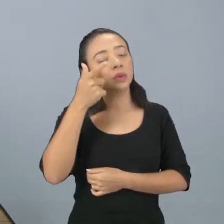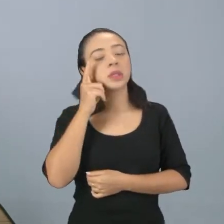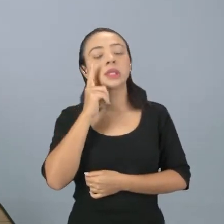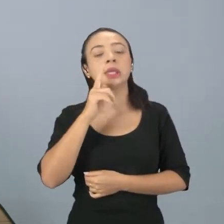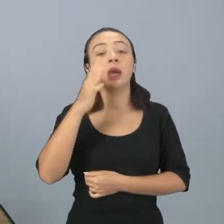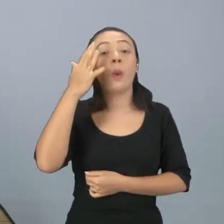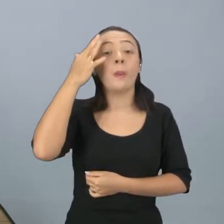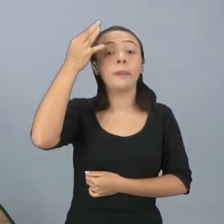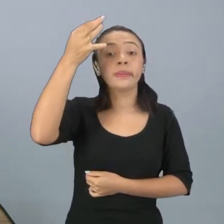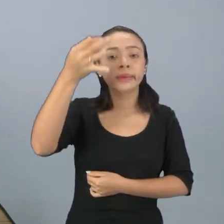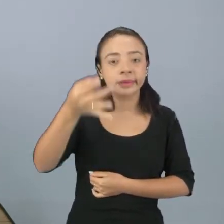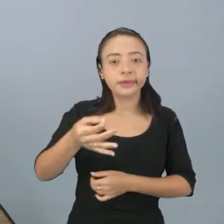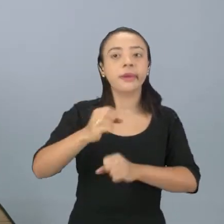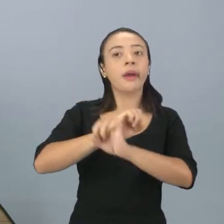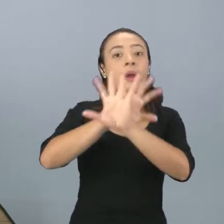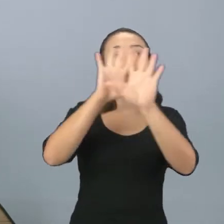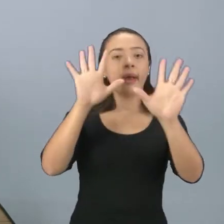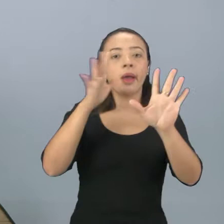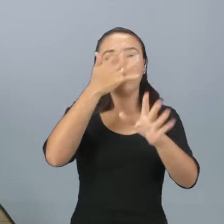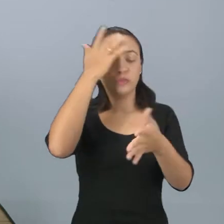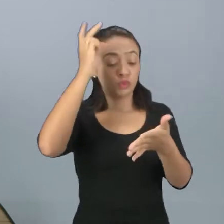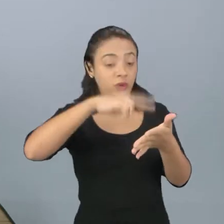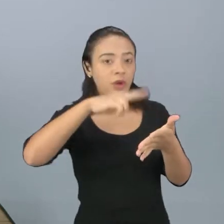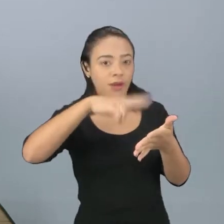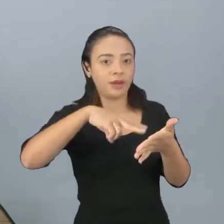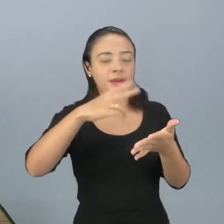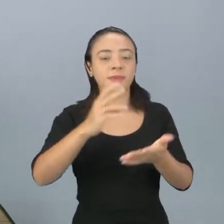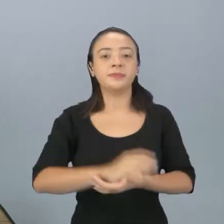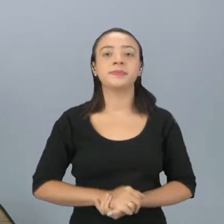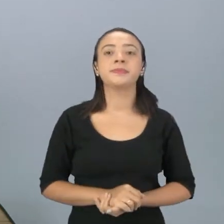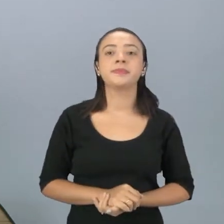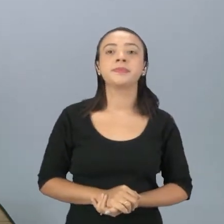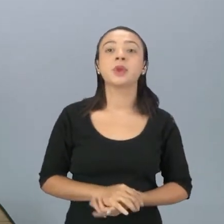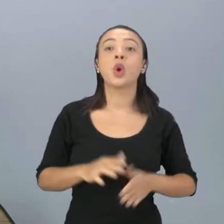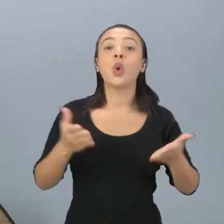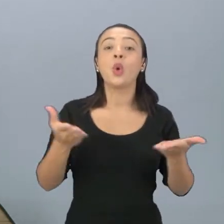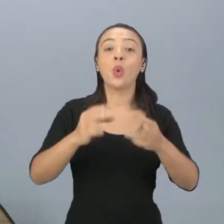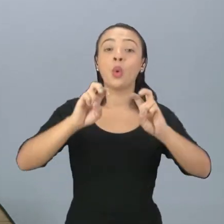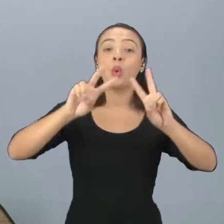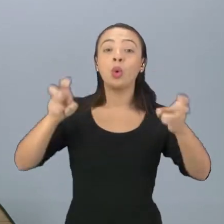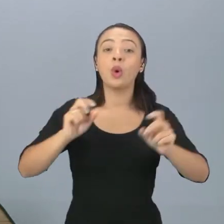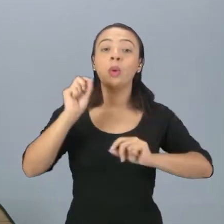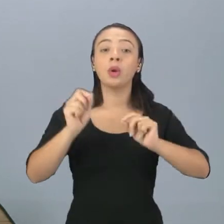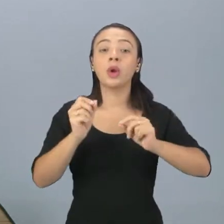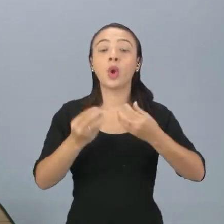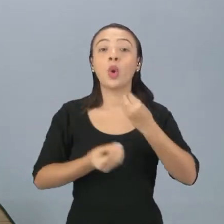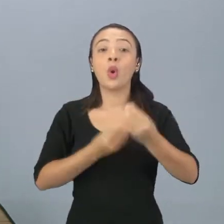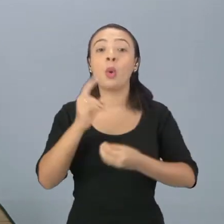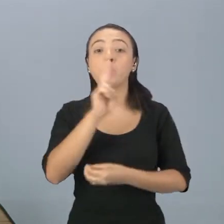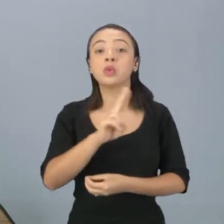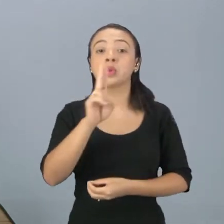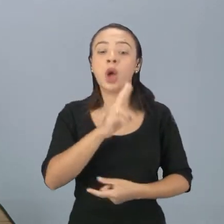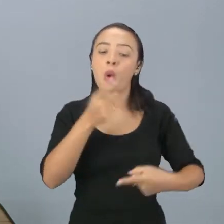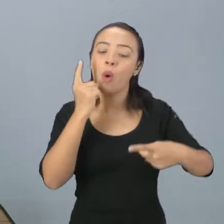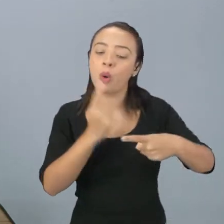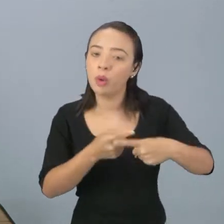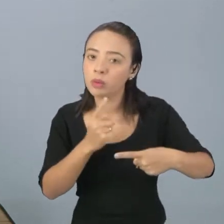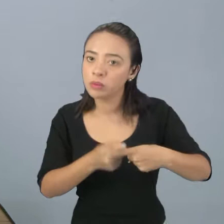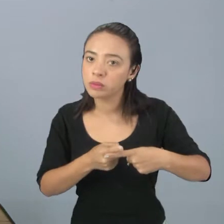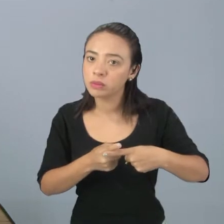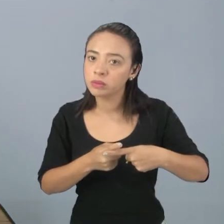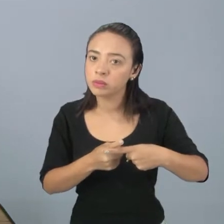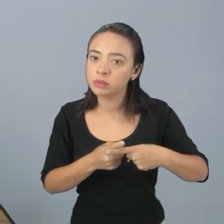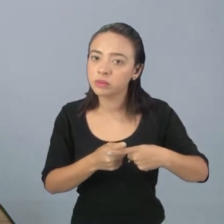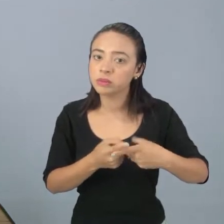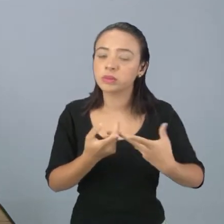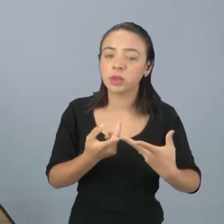texto ficar claro para a pessoa que está lendo, tá? E hoje o tema da nossa aula é o uso dos porquês. A gente vai compreender o